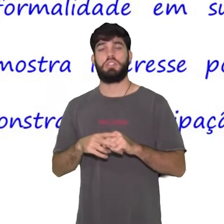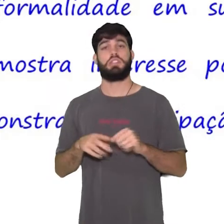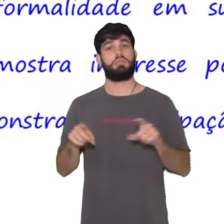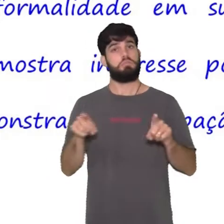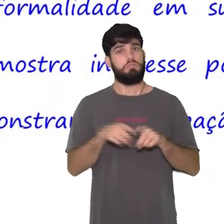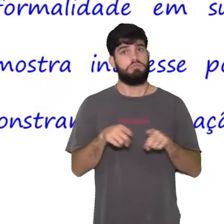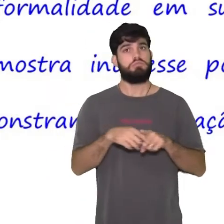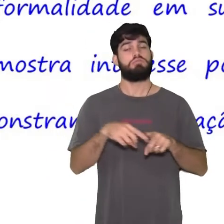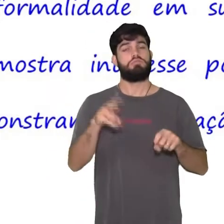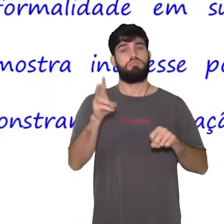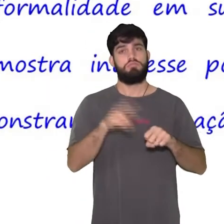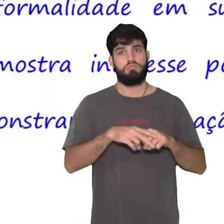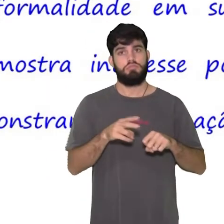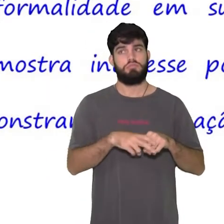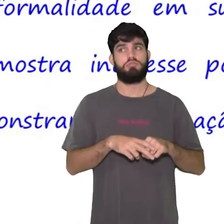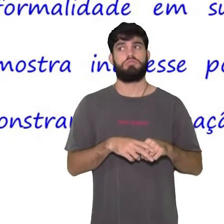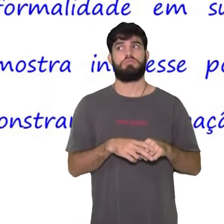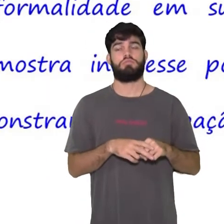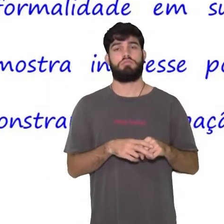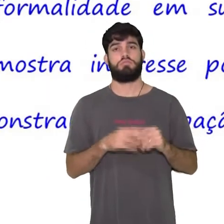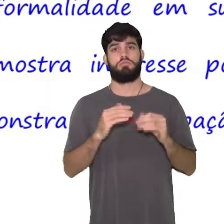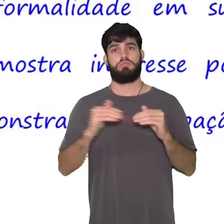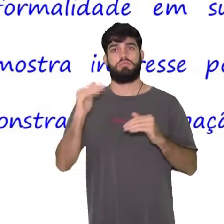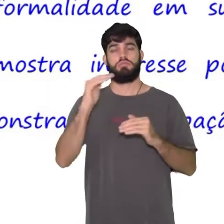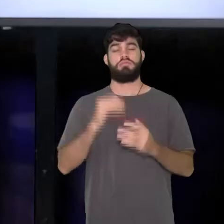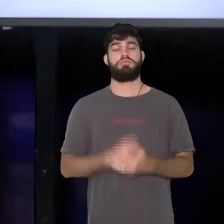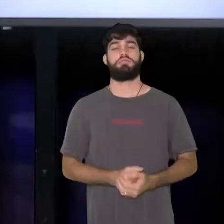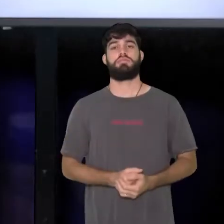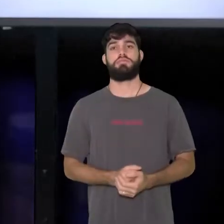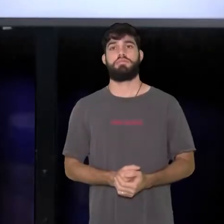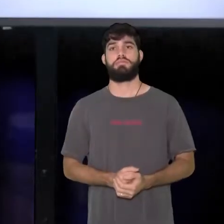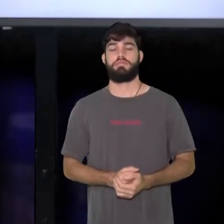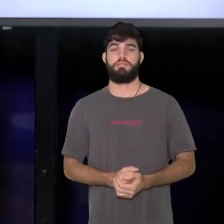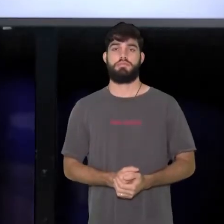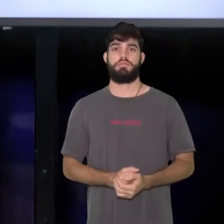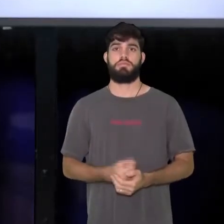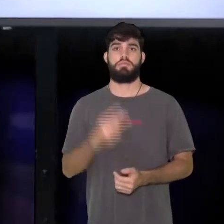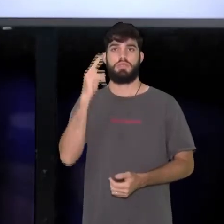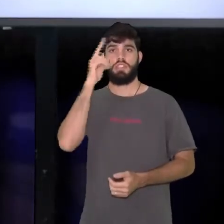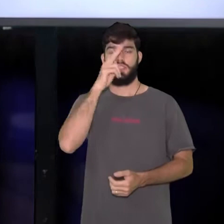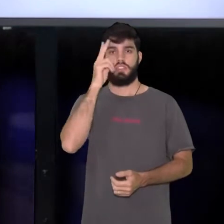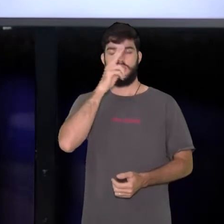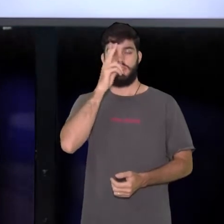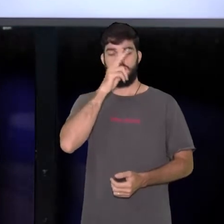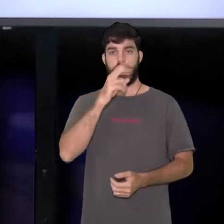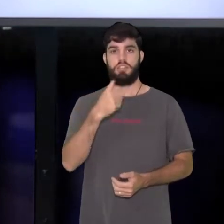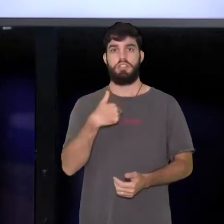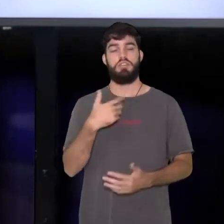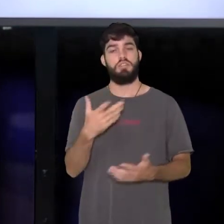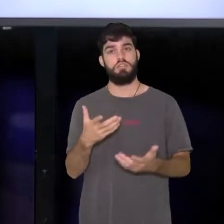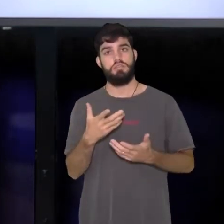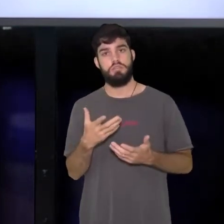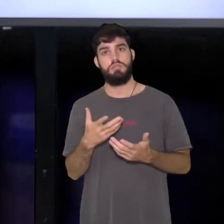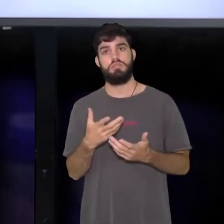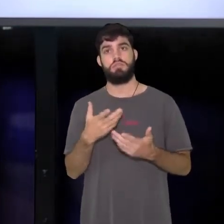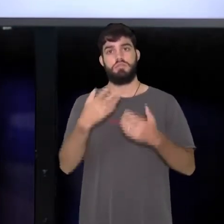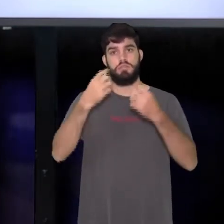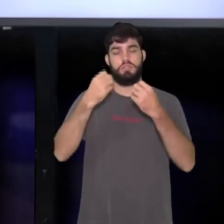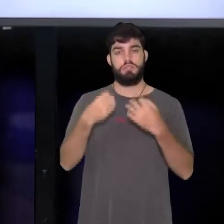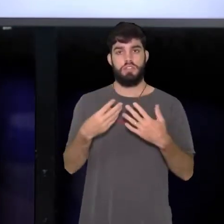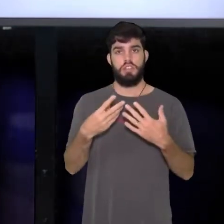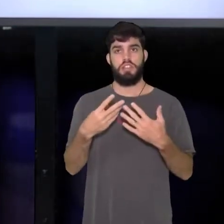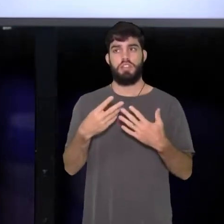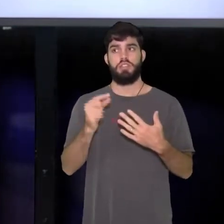verbais da charge acima. Lembrando, eu quero a alternativa que me fale do